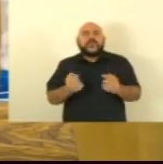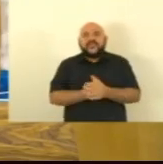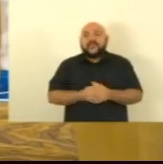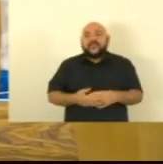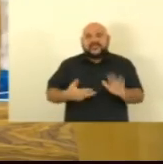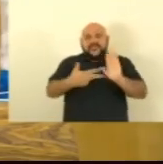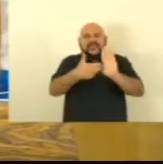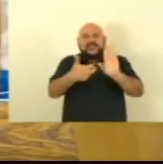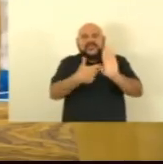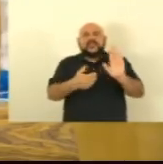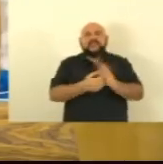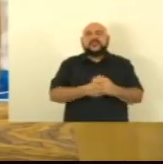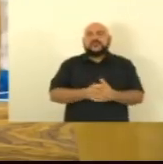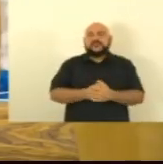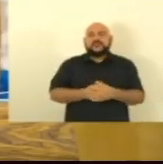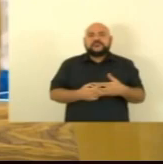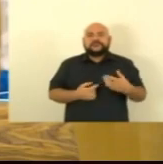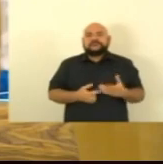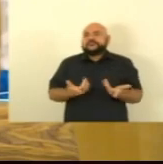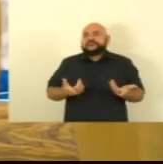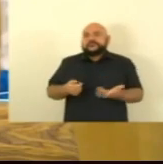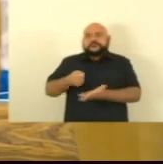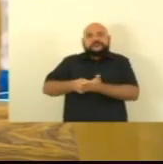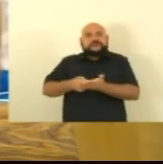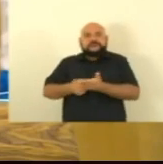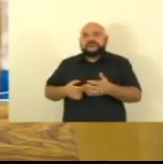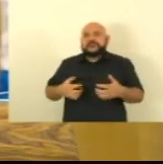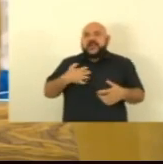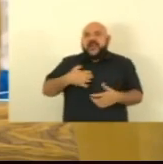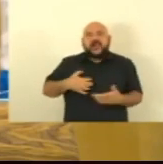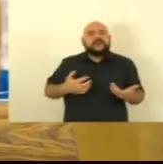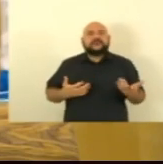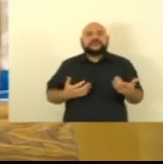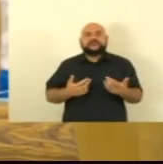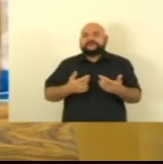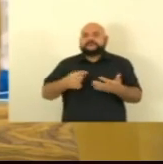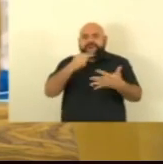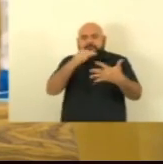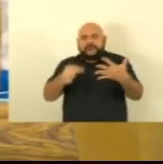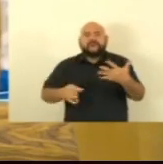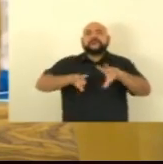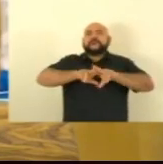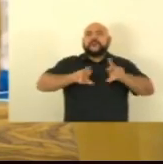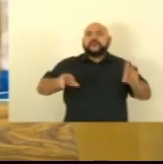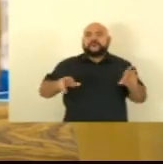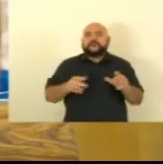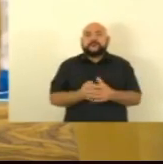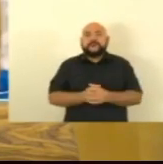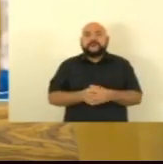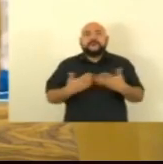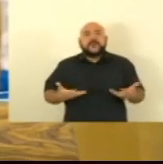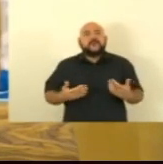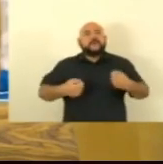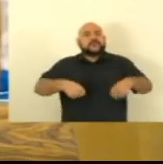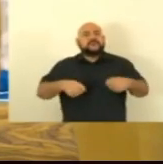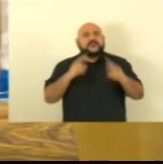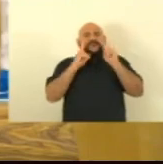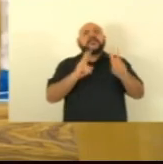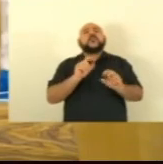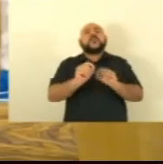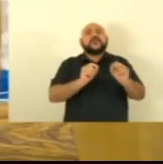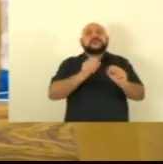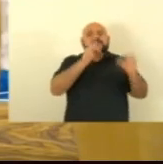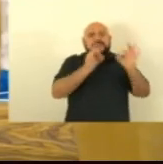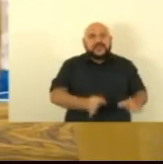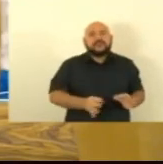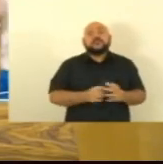de ódio. Gente, vamos voltar a justiça para a régua do que é certo e do que é errado. Não existe terrorismo do bem e terrorismo do